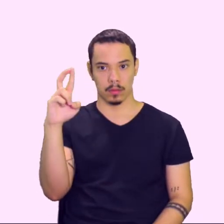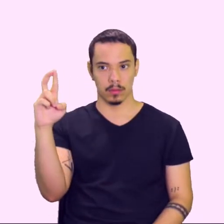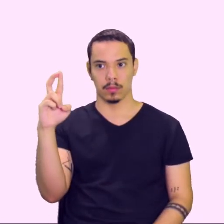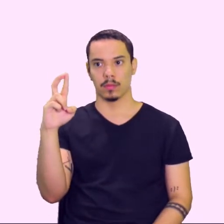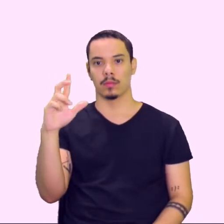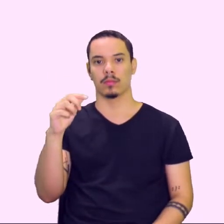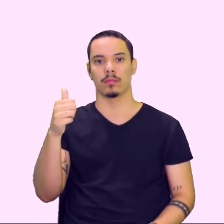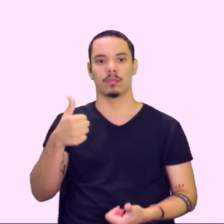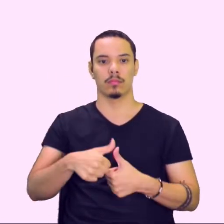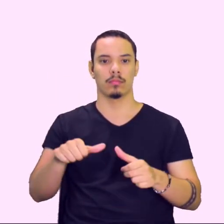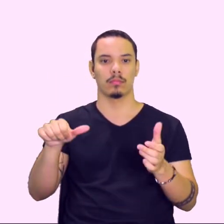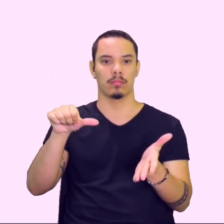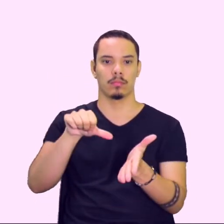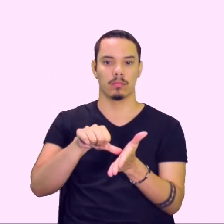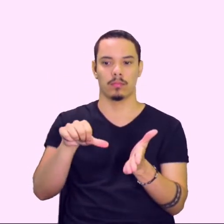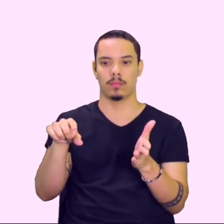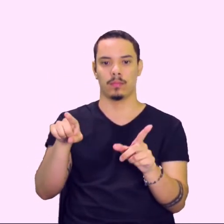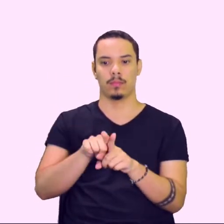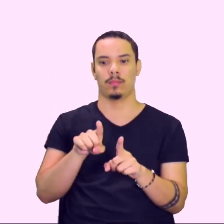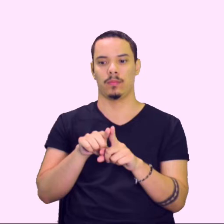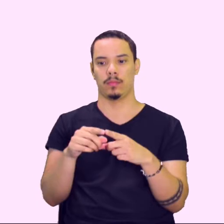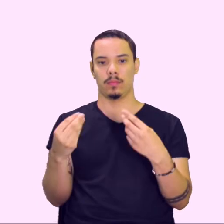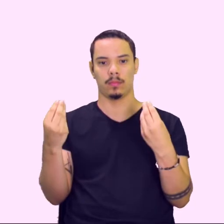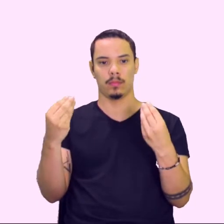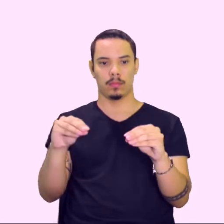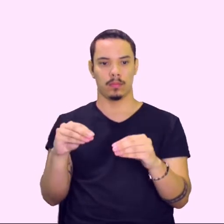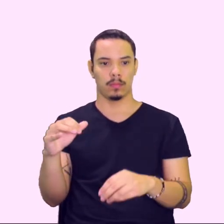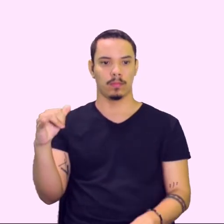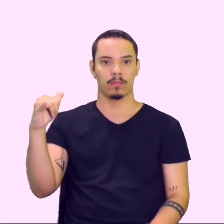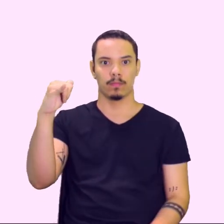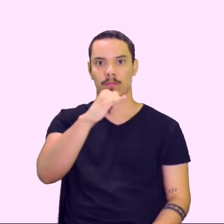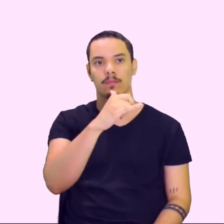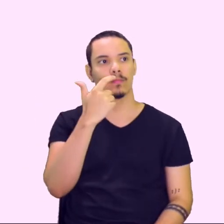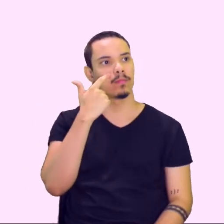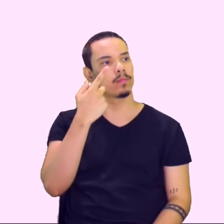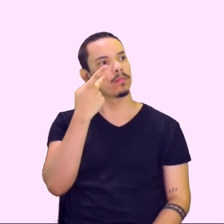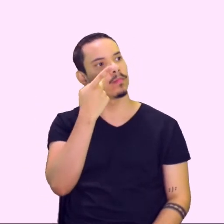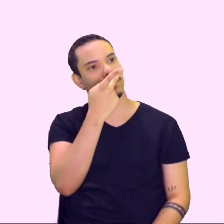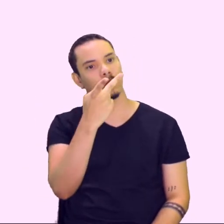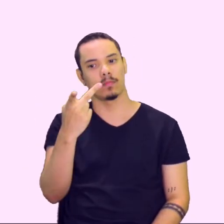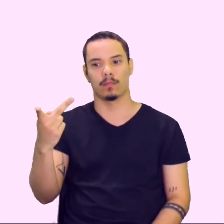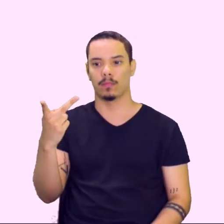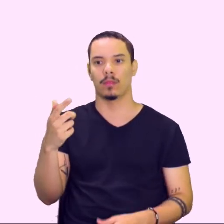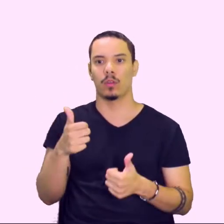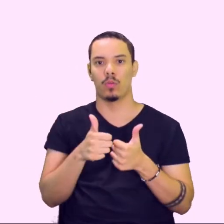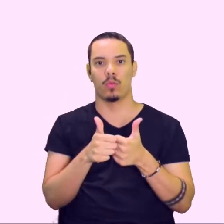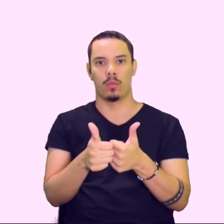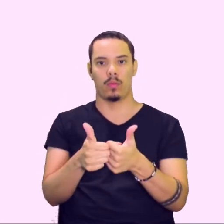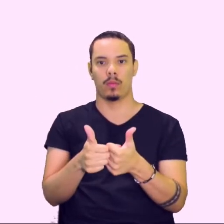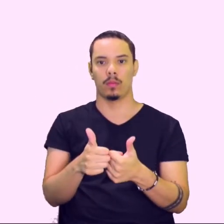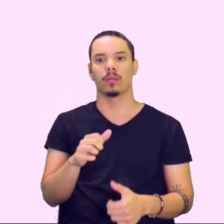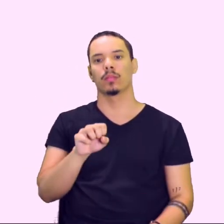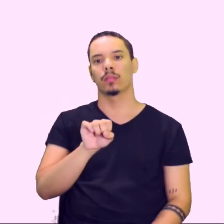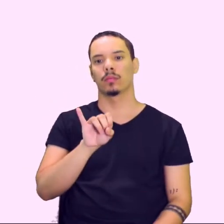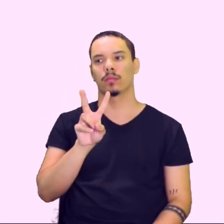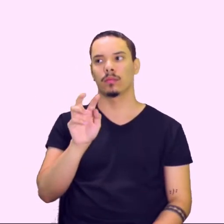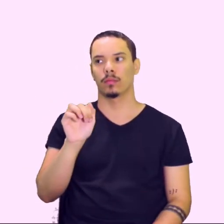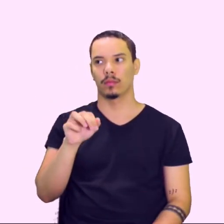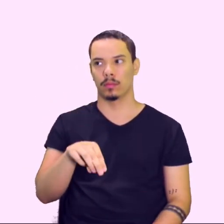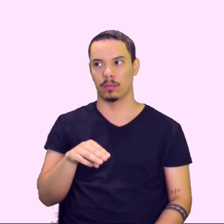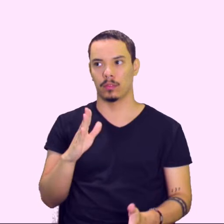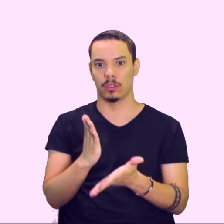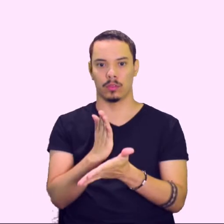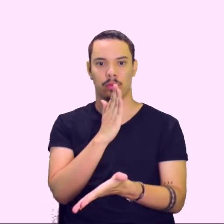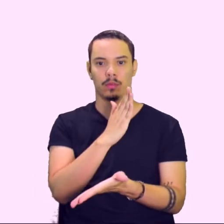fixos, radares instalados em aeronaves e sensoriamento remoto. O CIVAM dividiu a Amazônia em 3